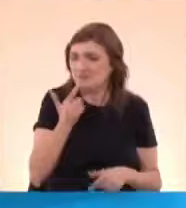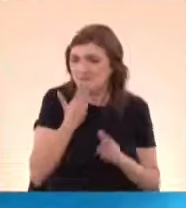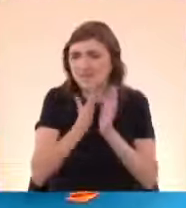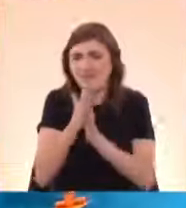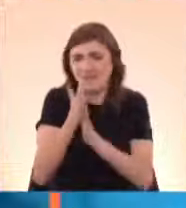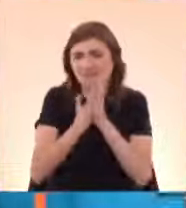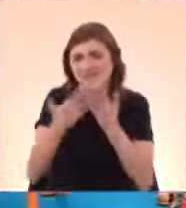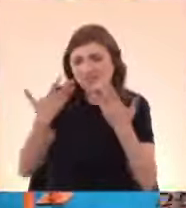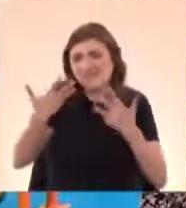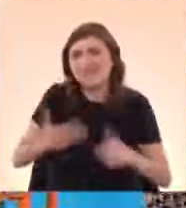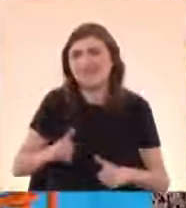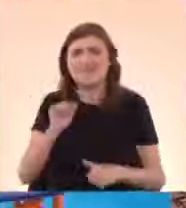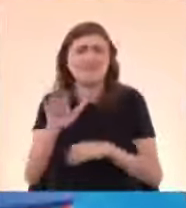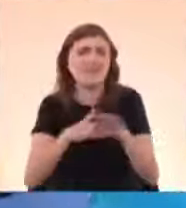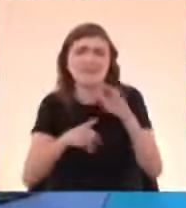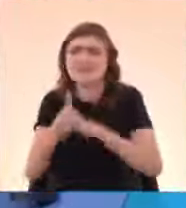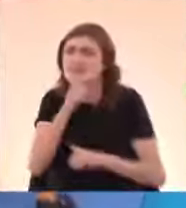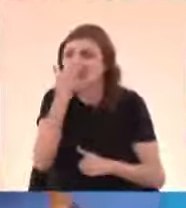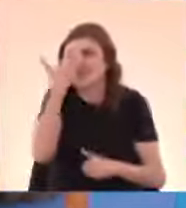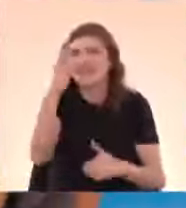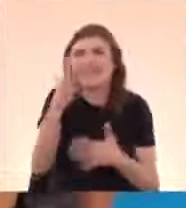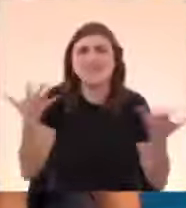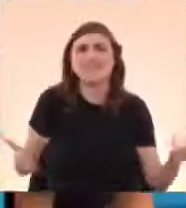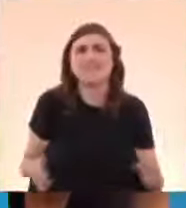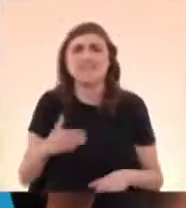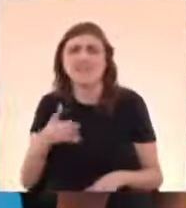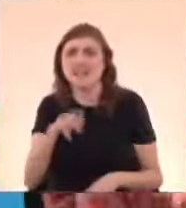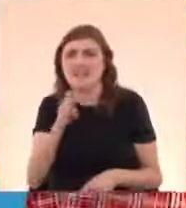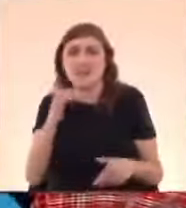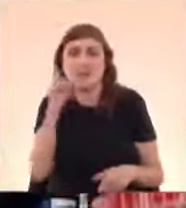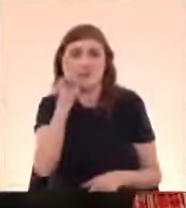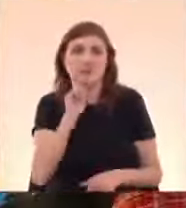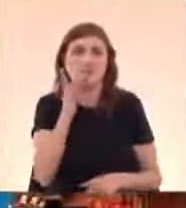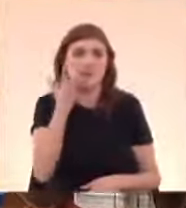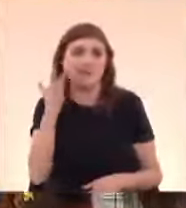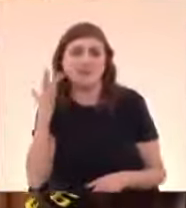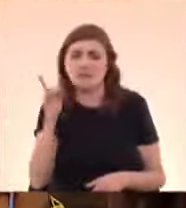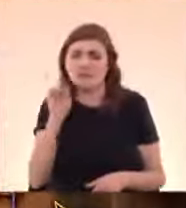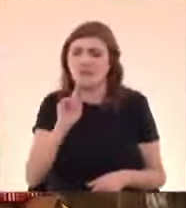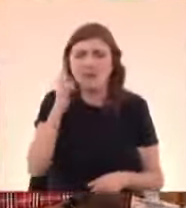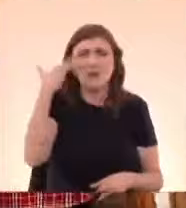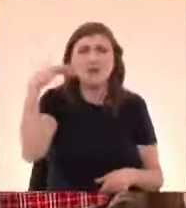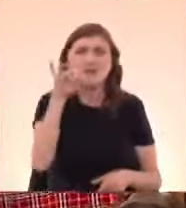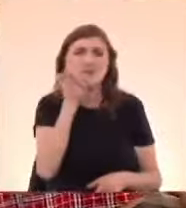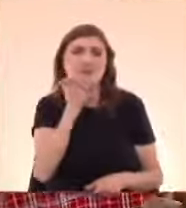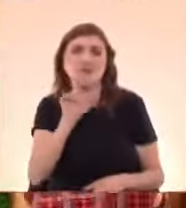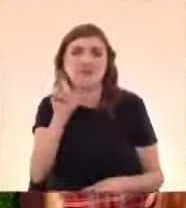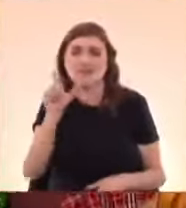Faz de mim o que quiser. Ai, ai, morena, que loucura de mim.